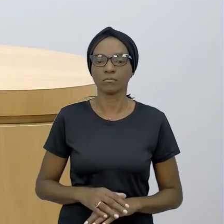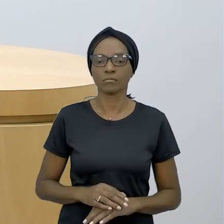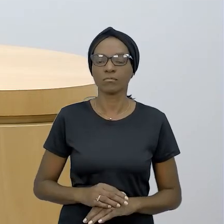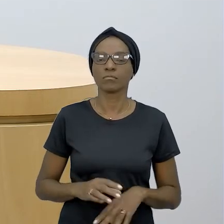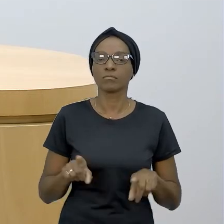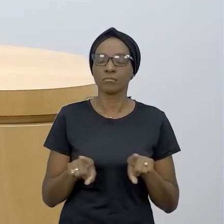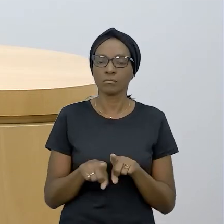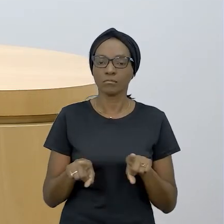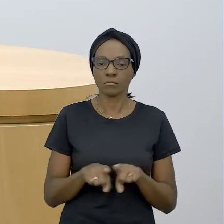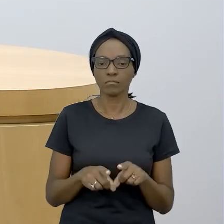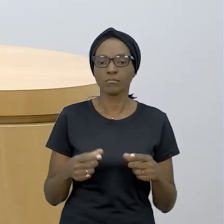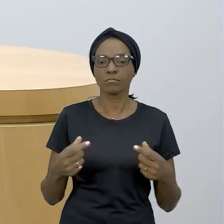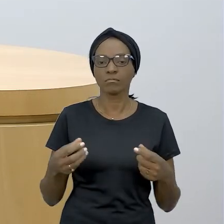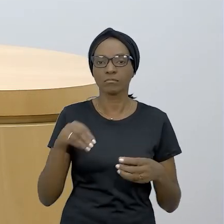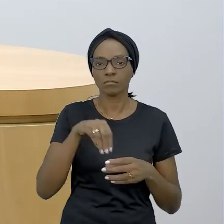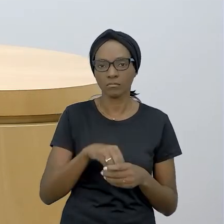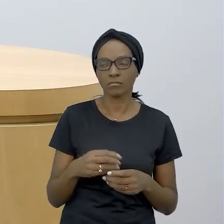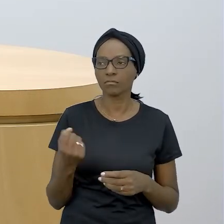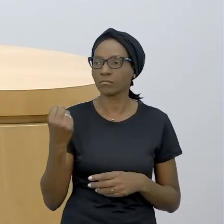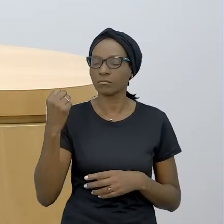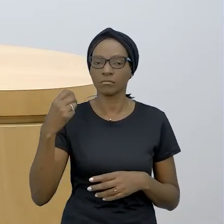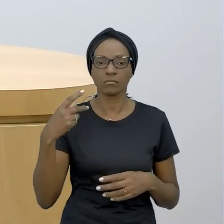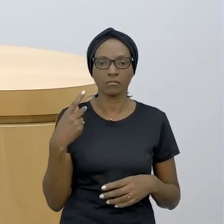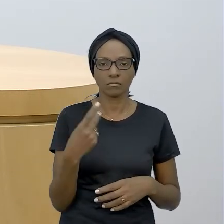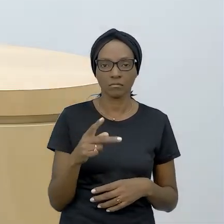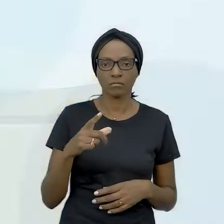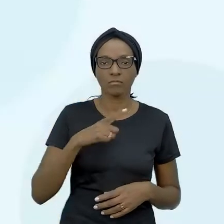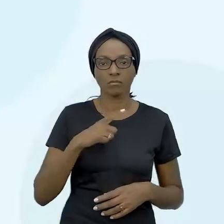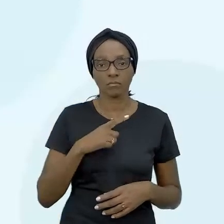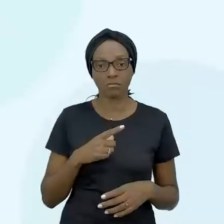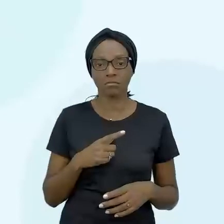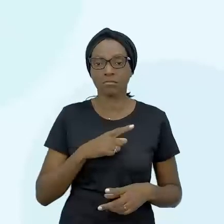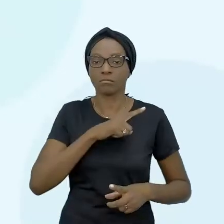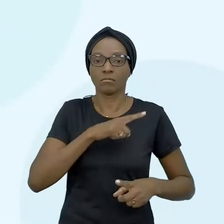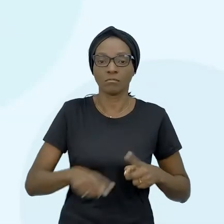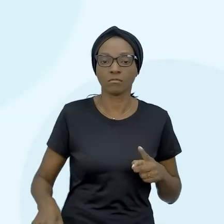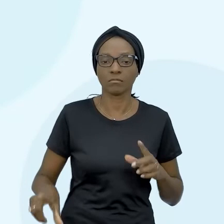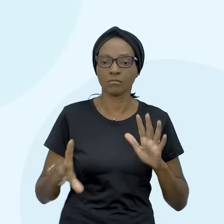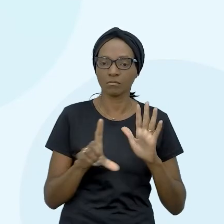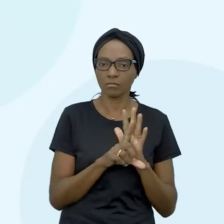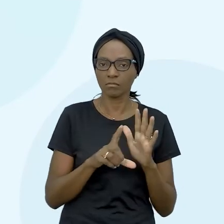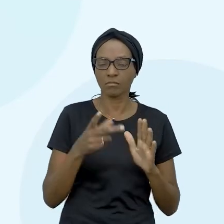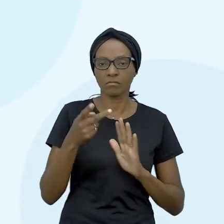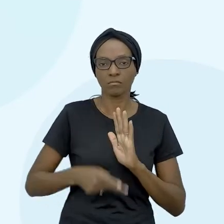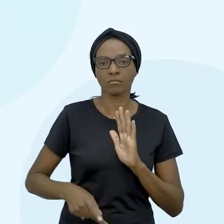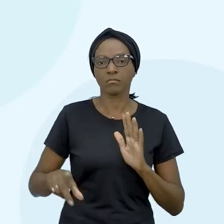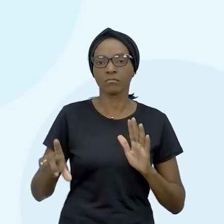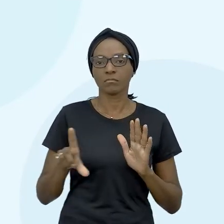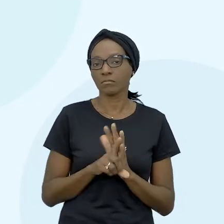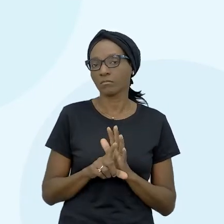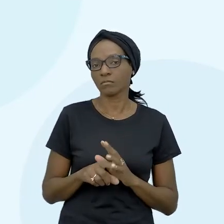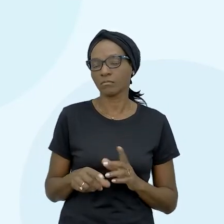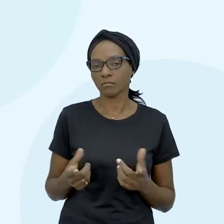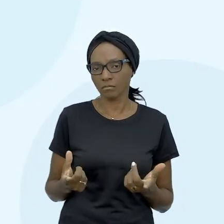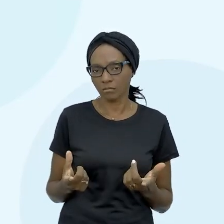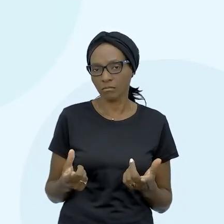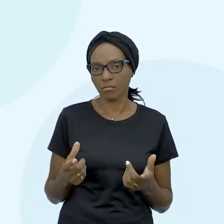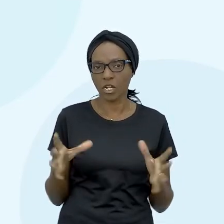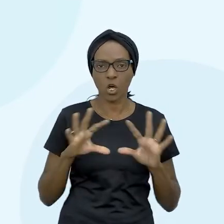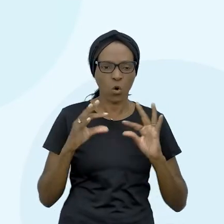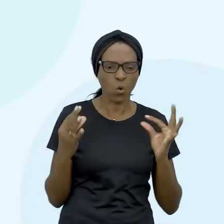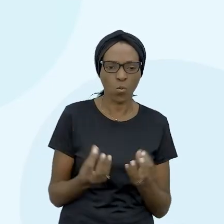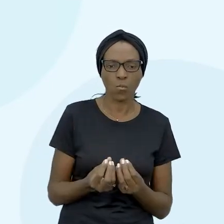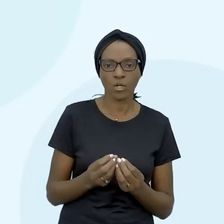está também no seu poder a capacidade de vetar projetos de lei, total ou parcialmente,